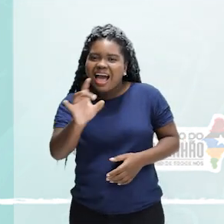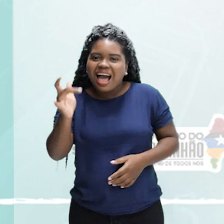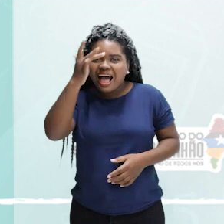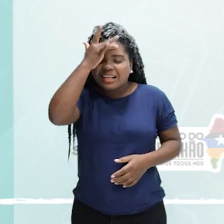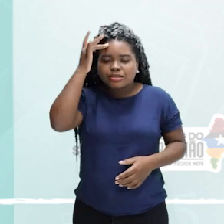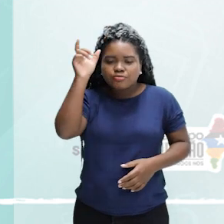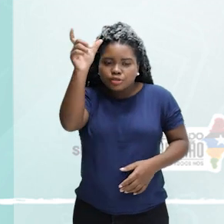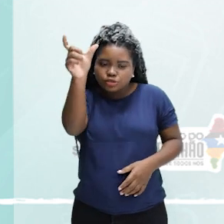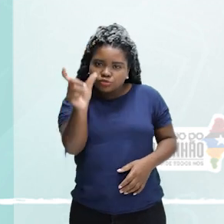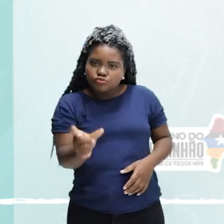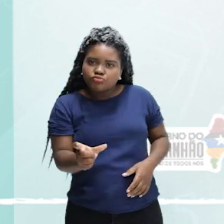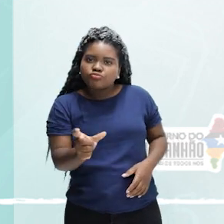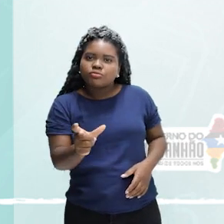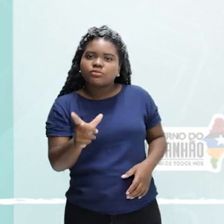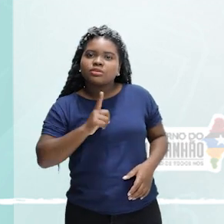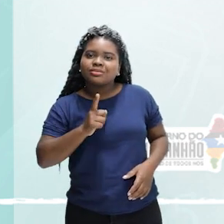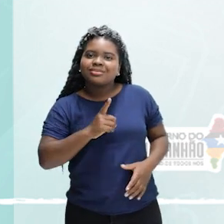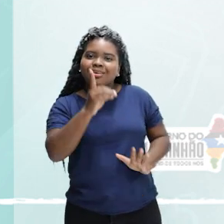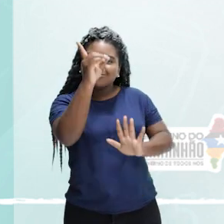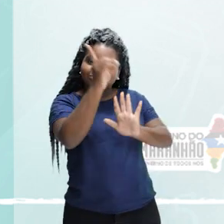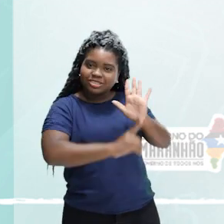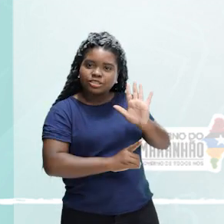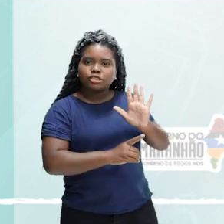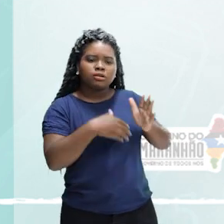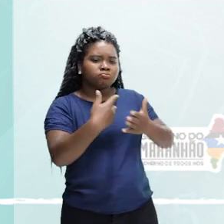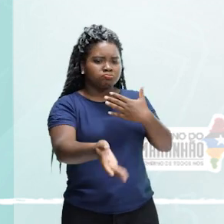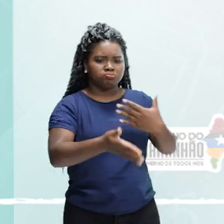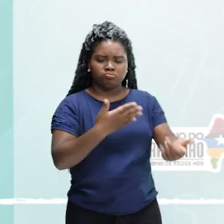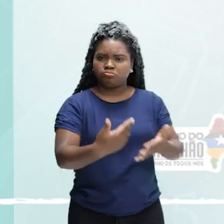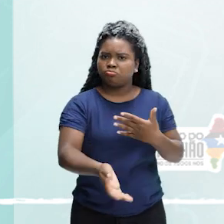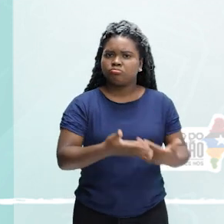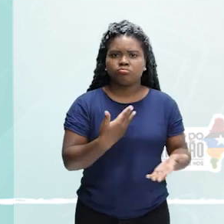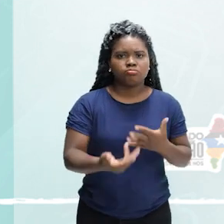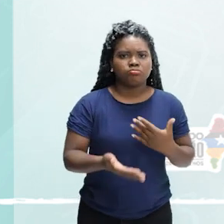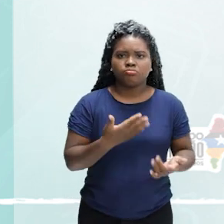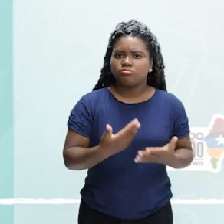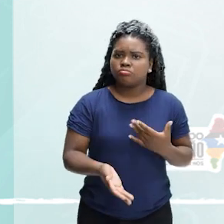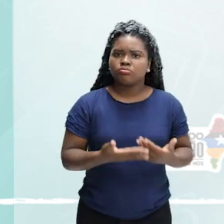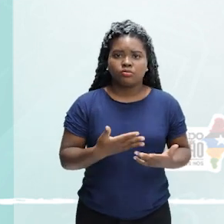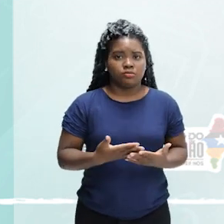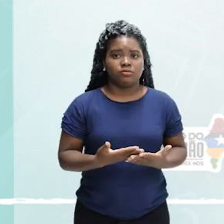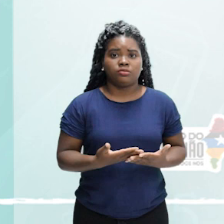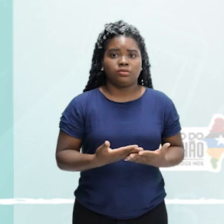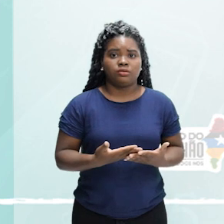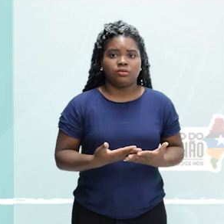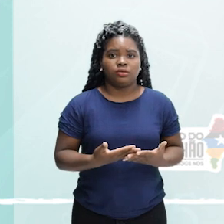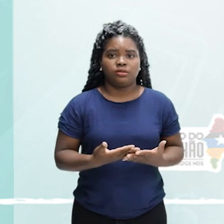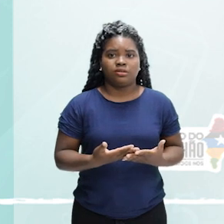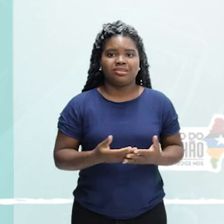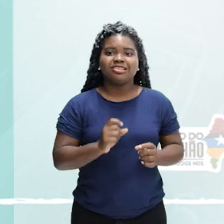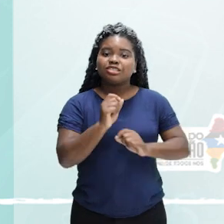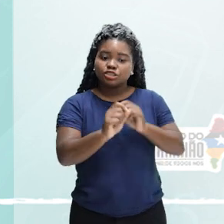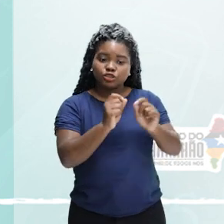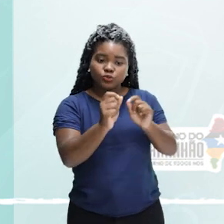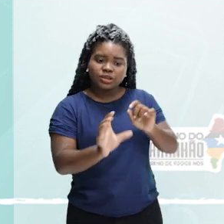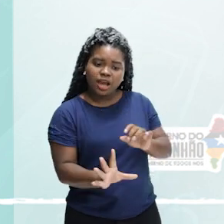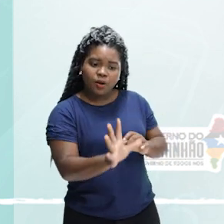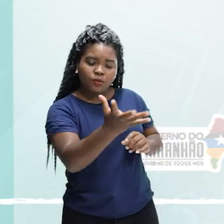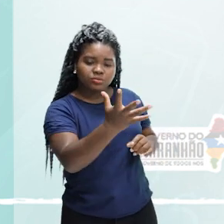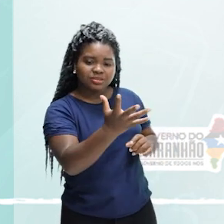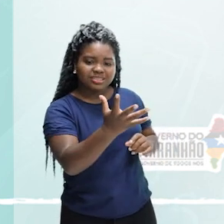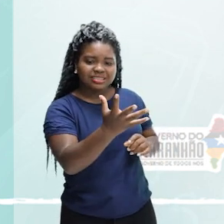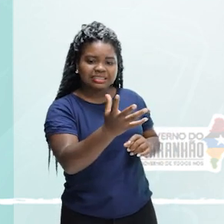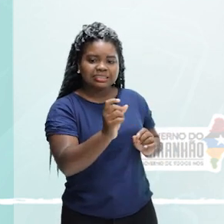cada um de nós, tem um direito de agir como quiser, desde que a sua ação não prejudique